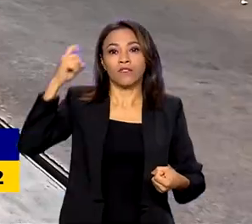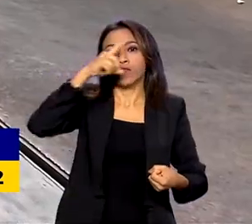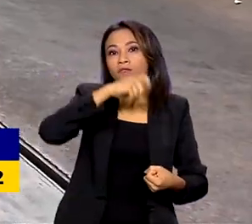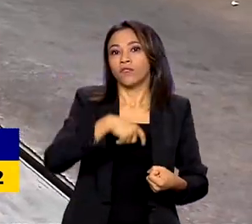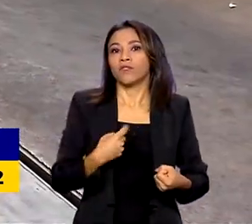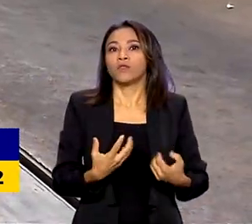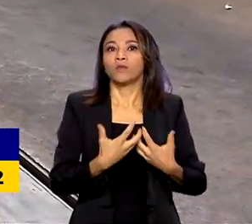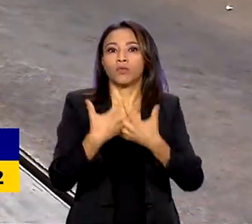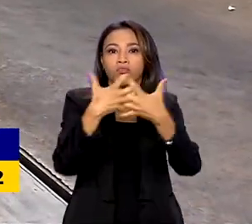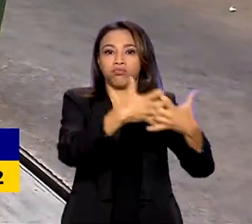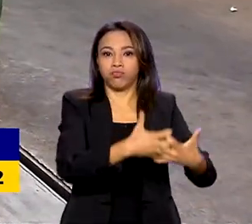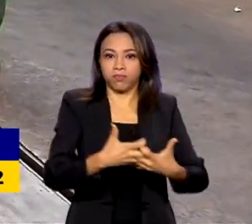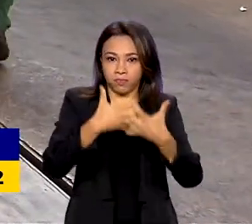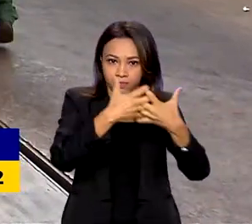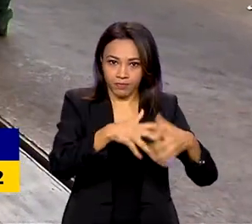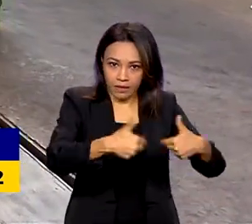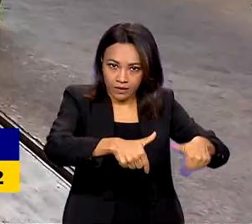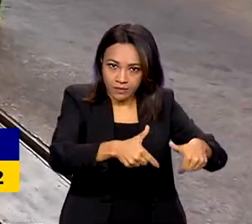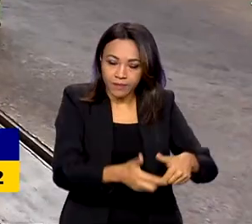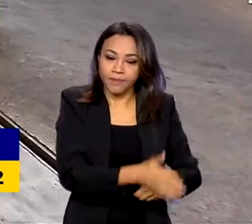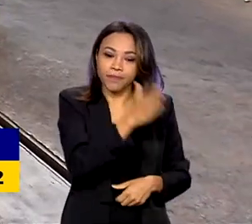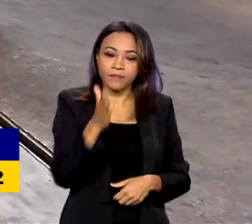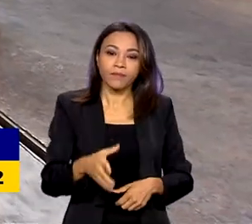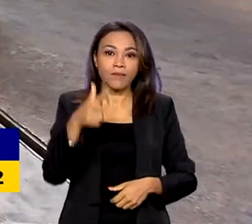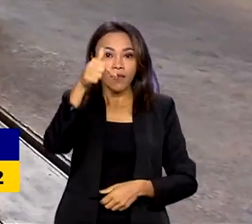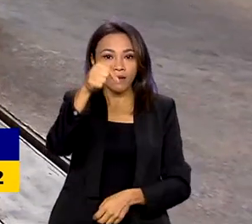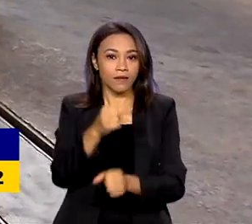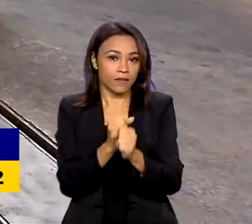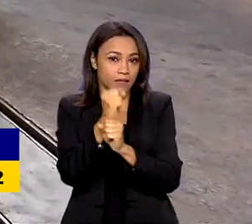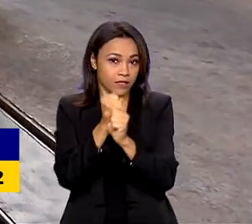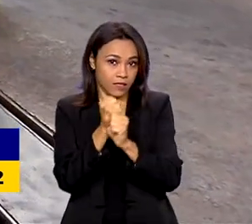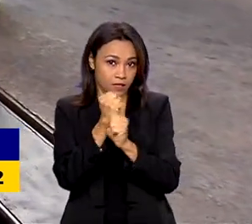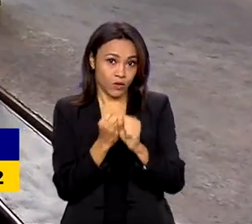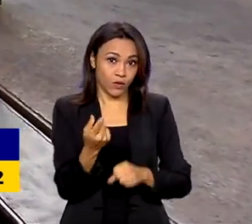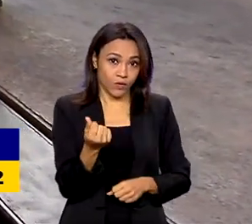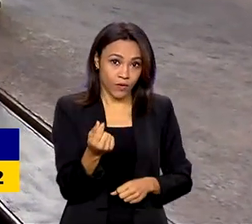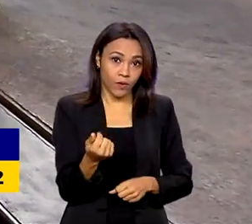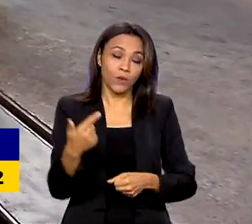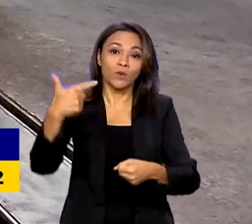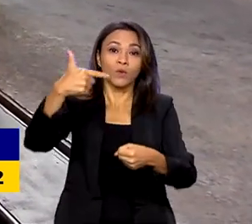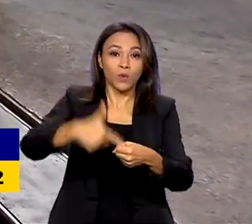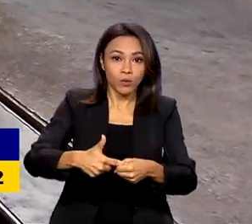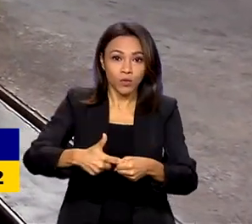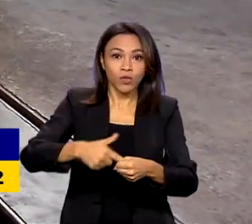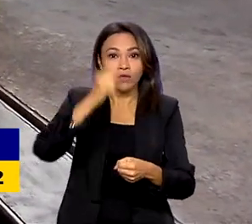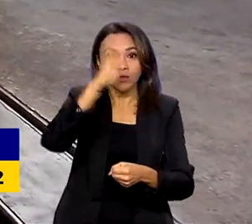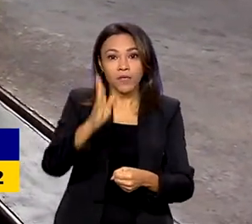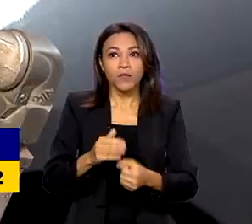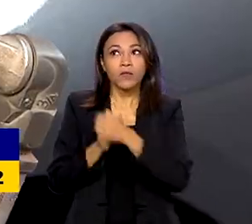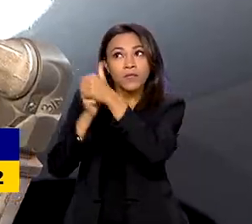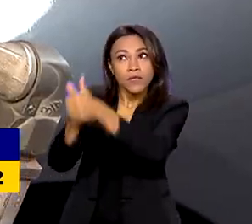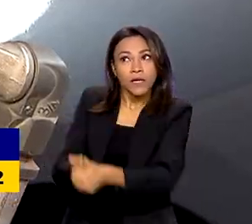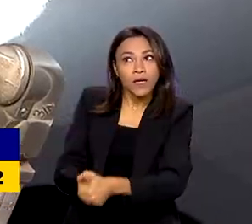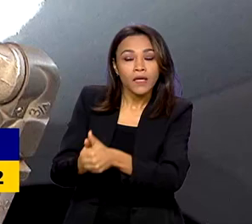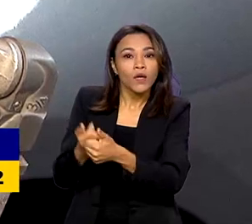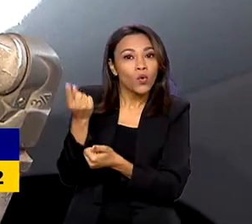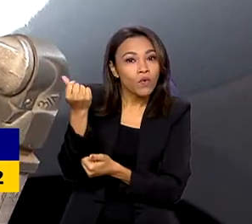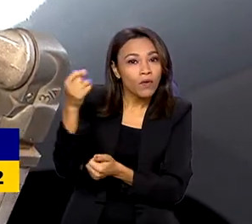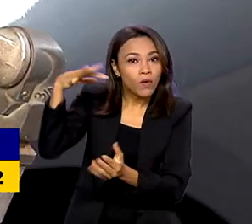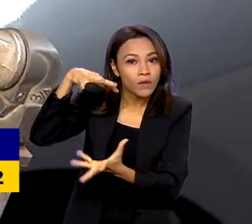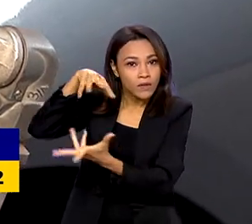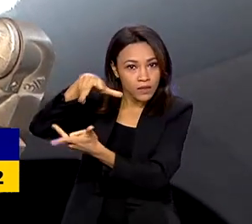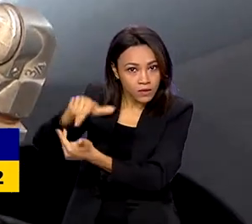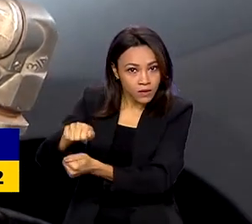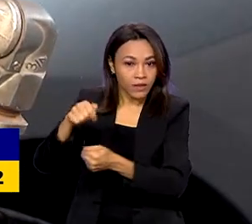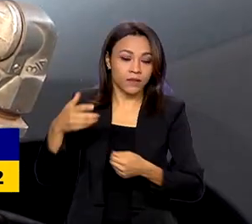caminhoneiros. Há 7 anos, os preços dos combustíveis no Brasil acompanham o mercado internacional. A mudança na